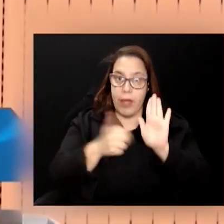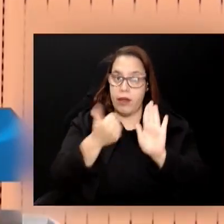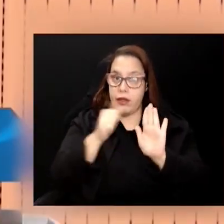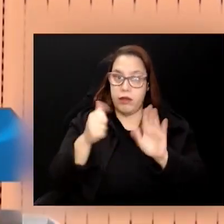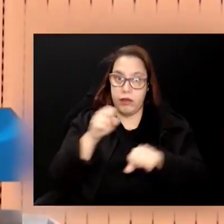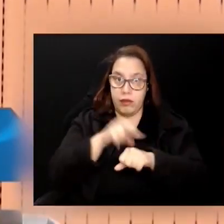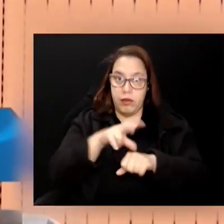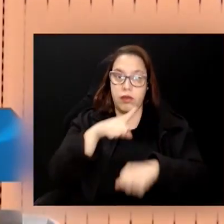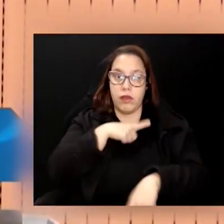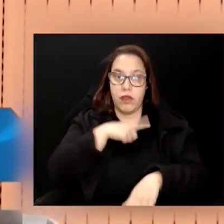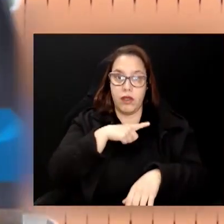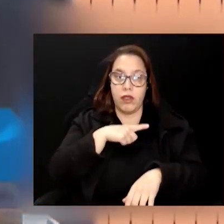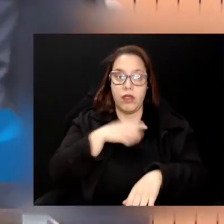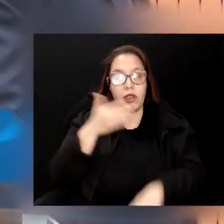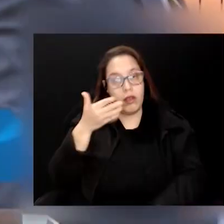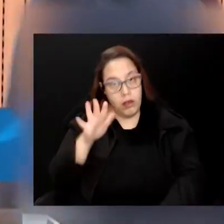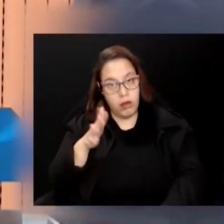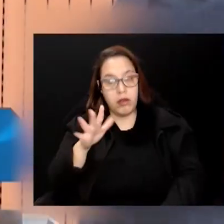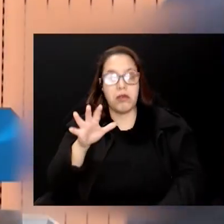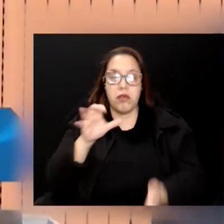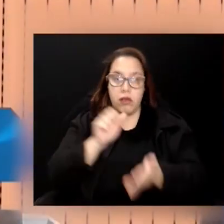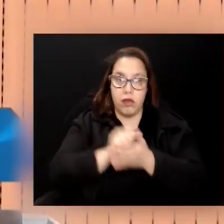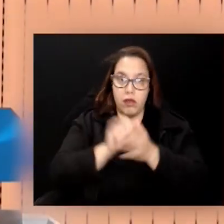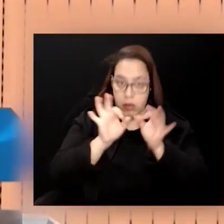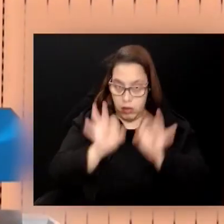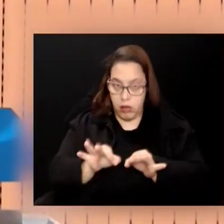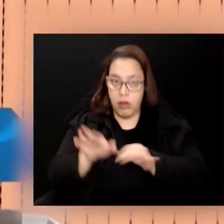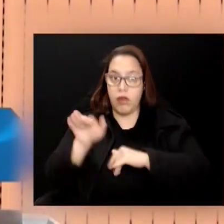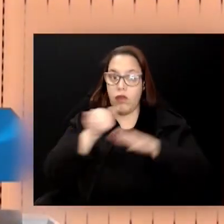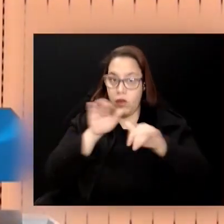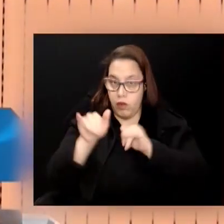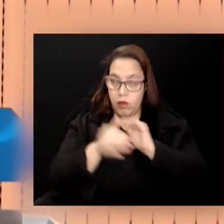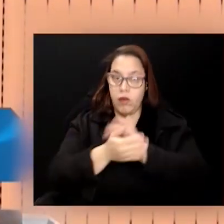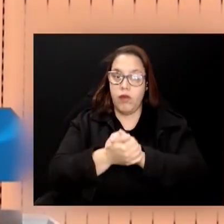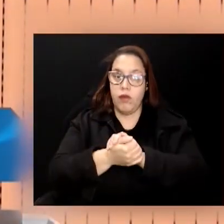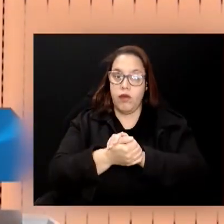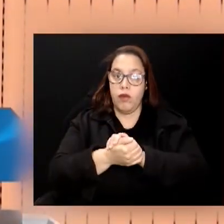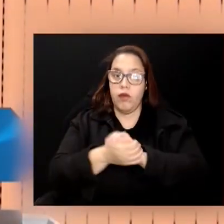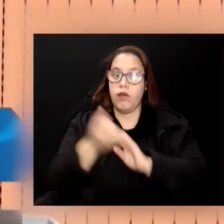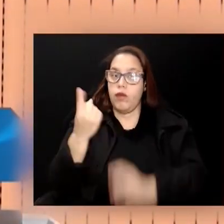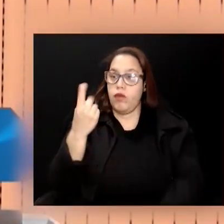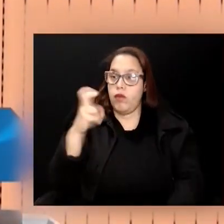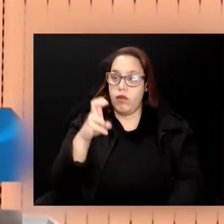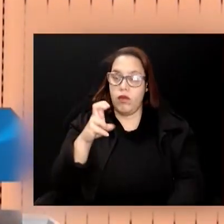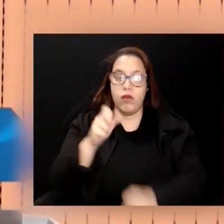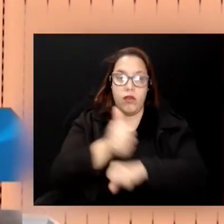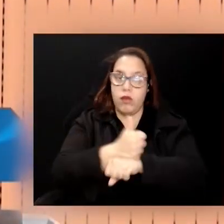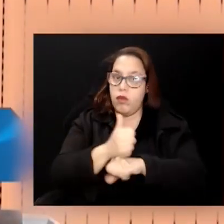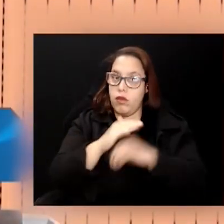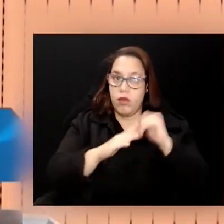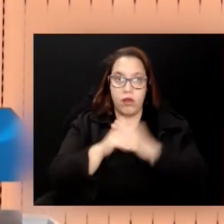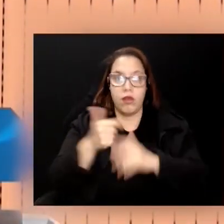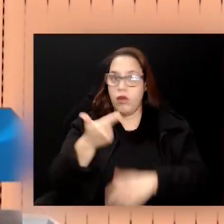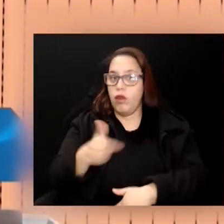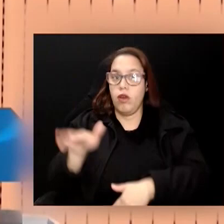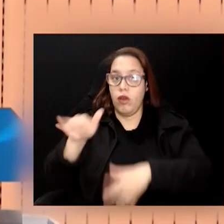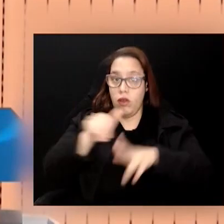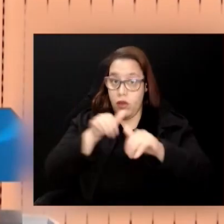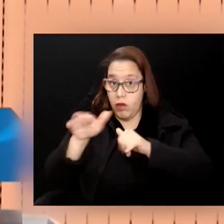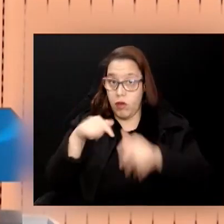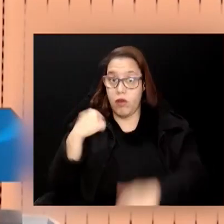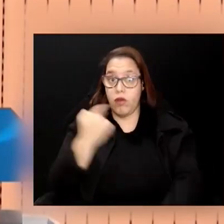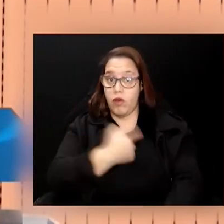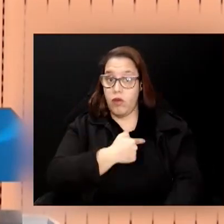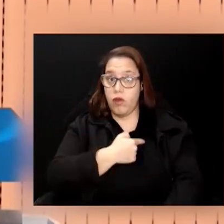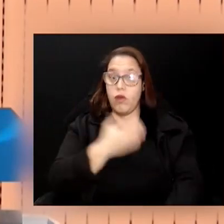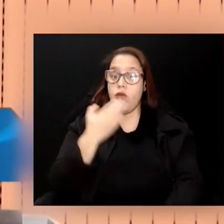prevista devidamente preenchida mediante a convocação, enquanto 15 cargos ainda não tiveram a convocação realizada. Então, o nosso pleito aqui